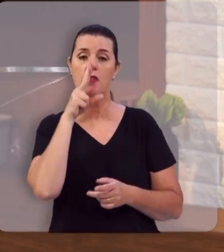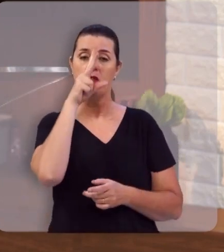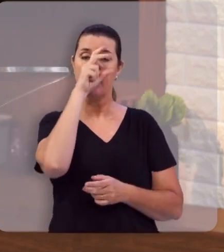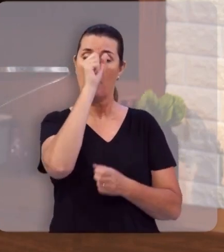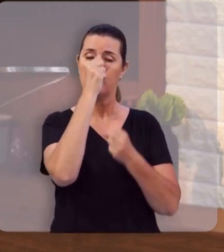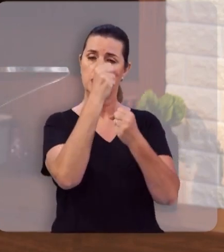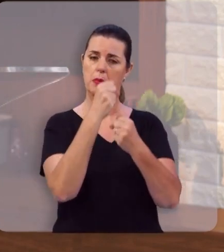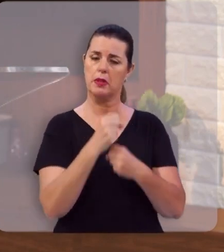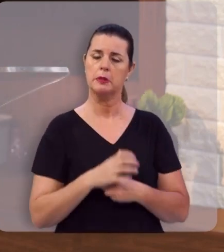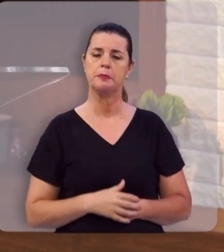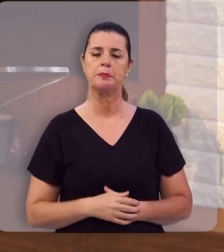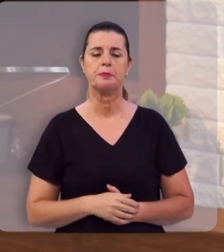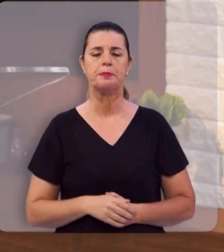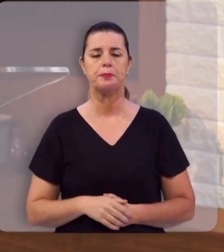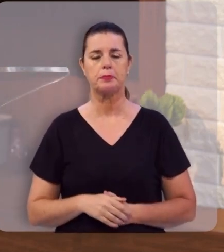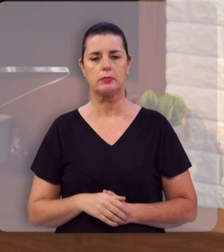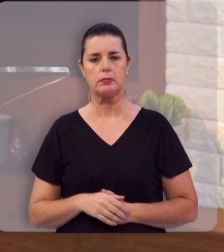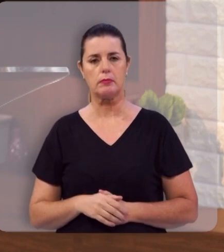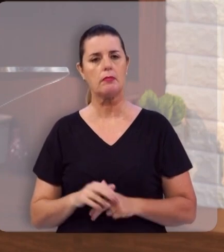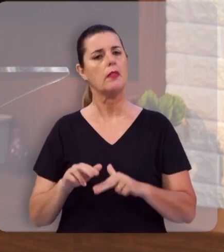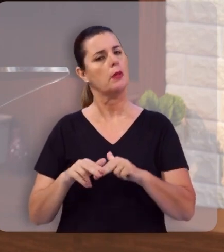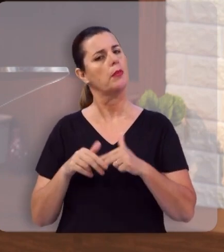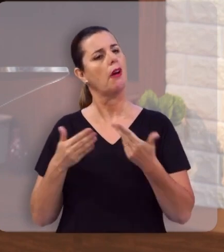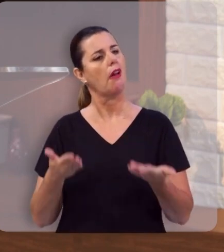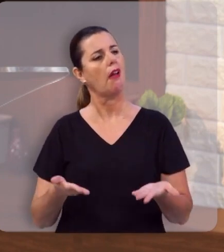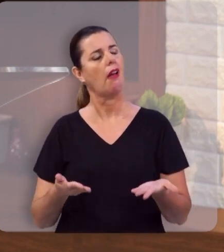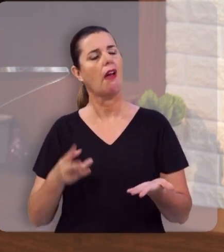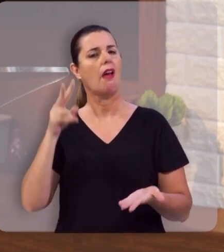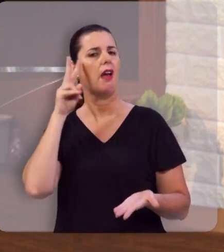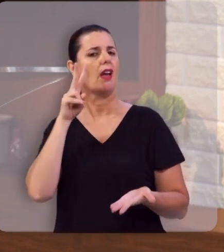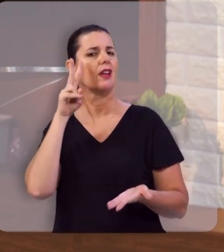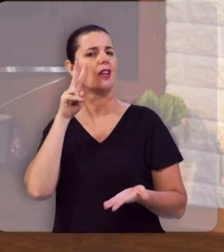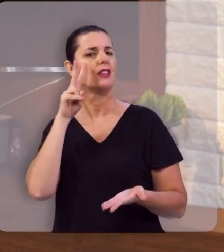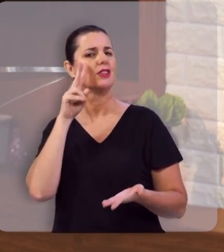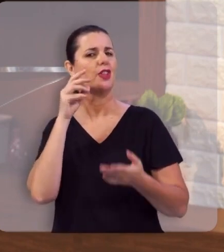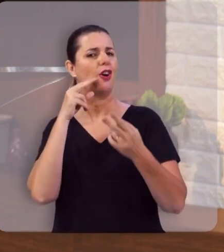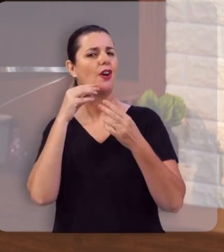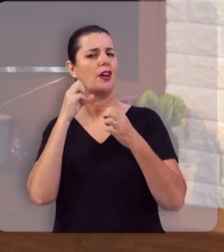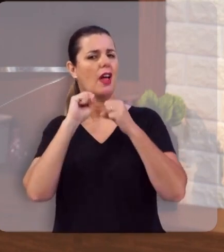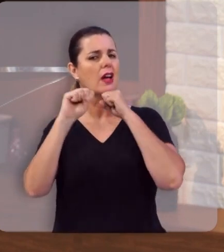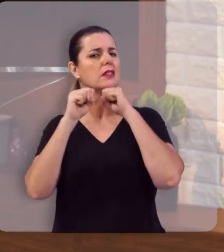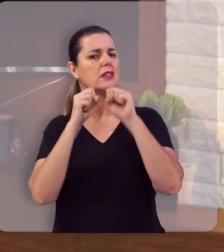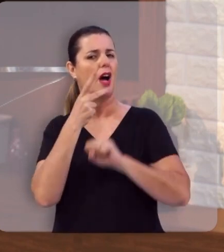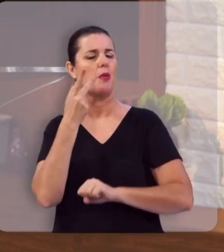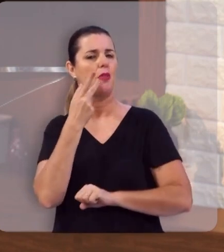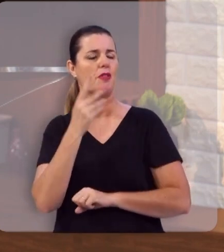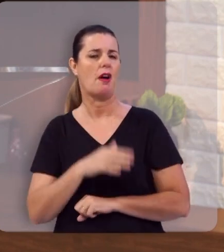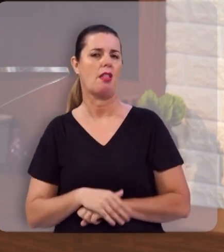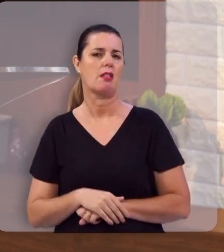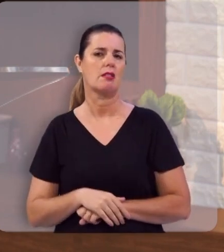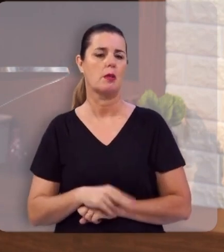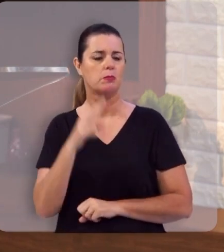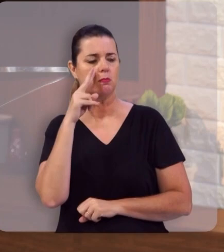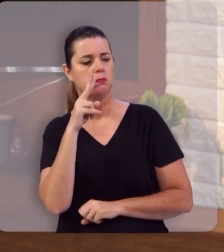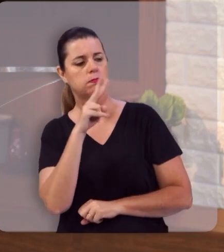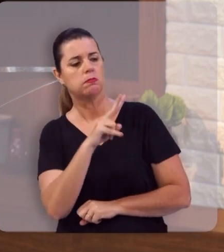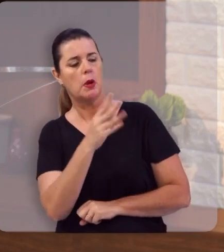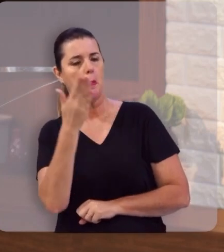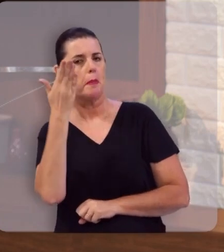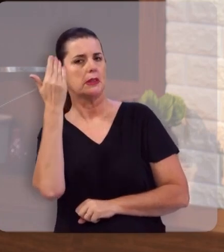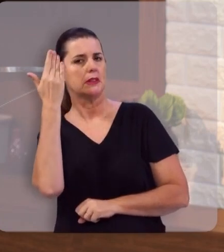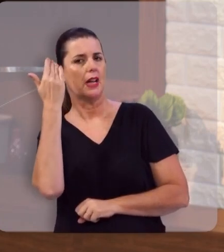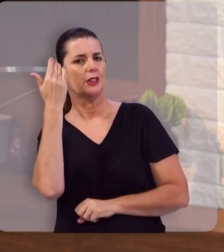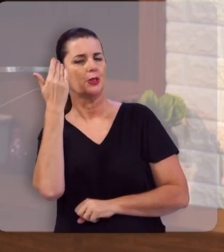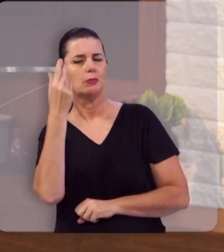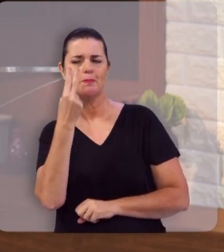poderoso? Pois esta é a história que este salmista está tratando aqui, olhando para o